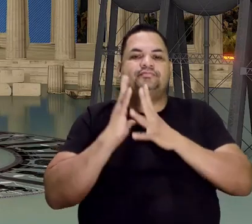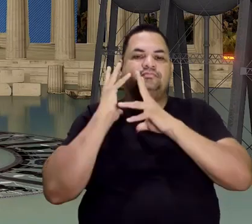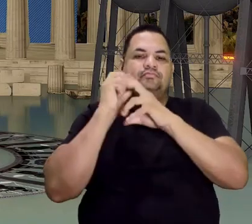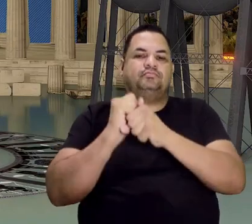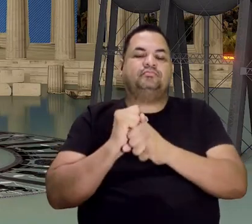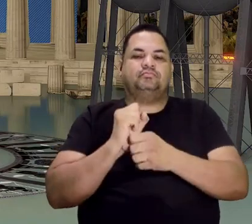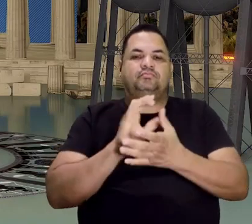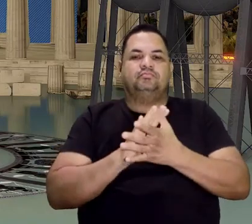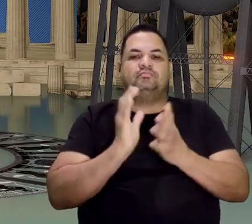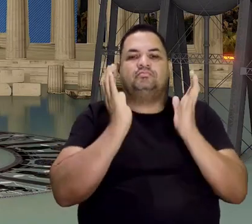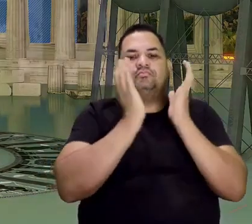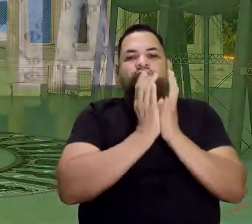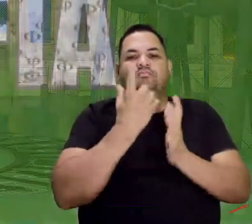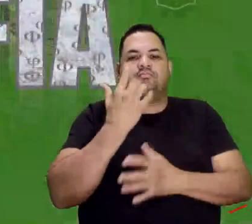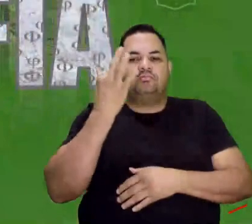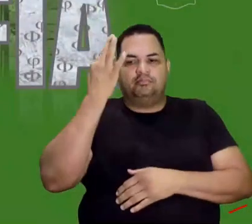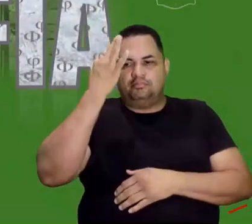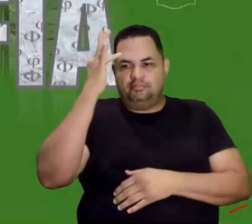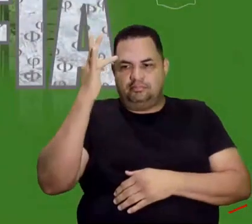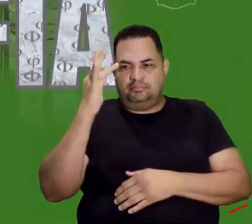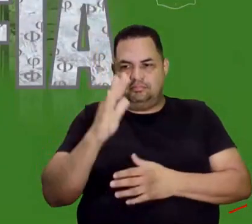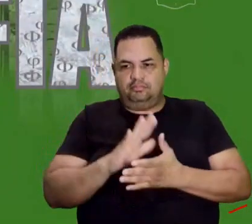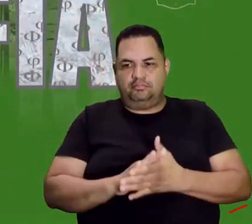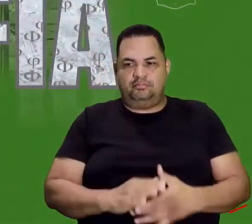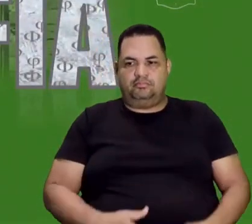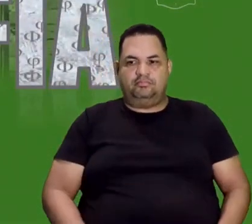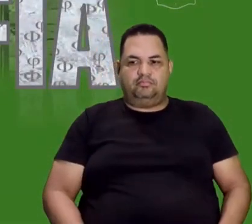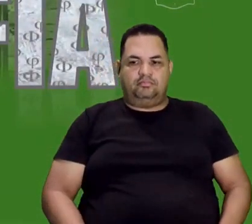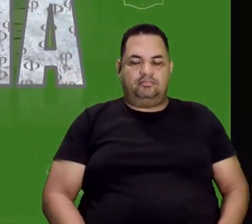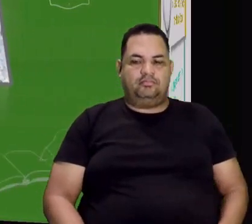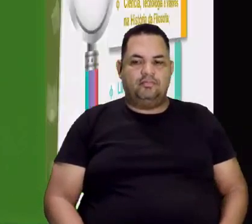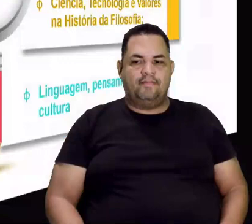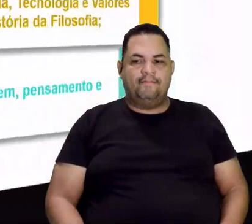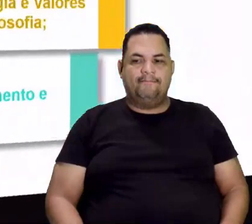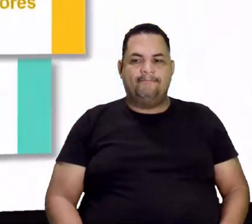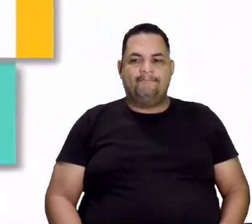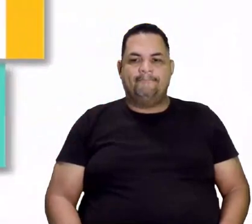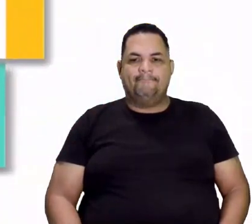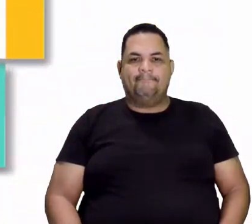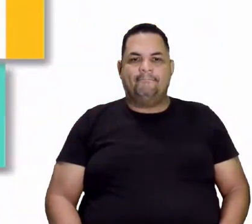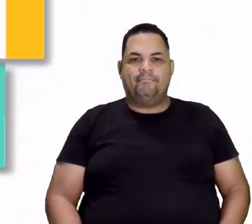unidade 1, Filosofia! Vamos que vamos!